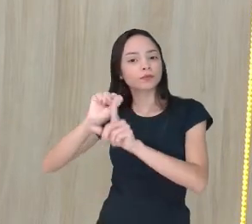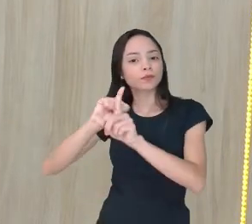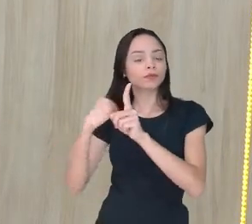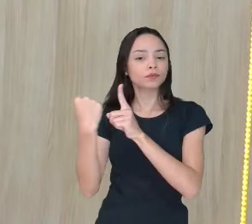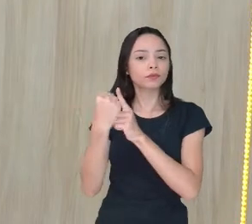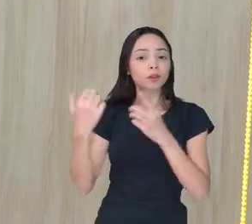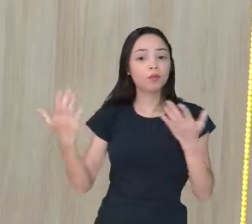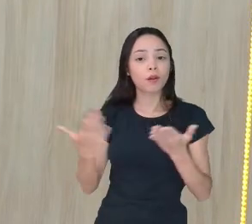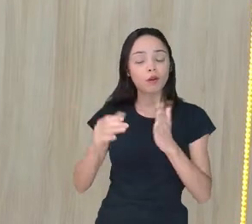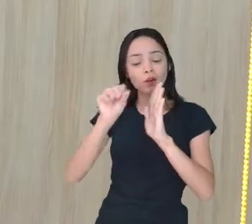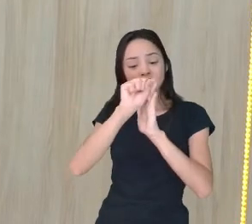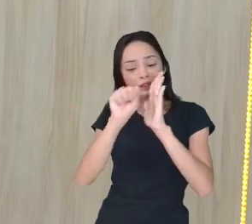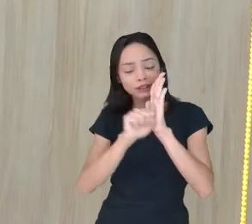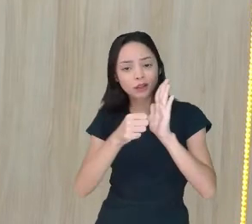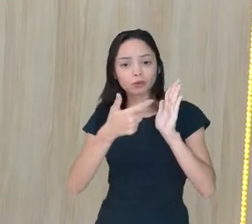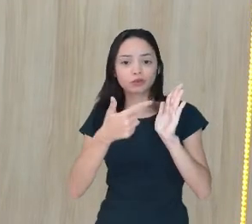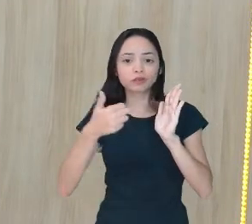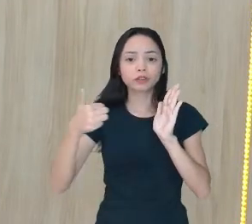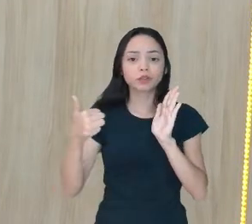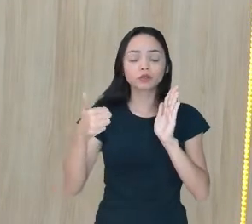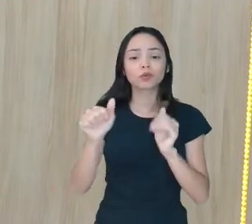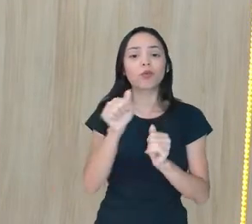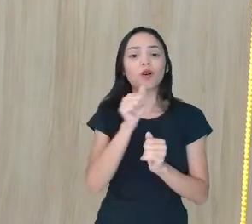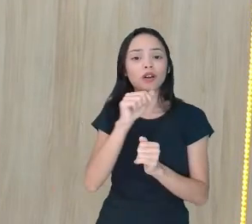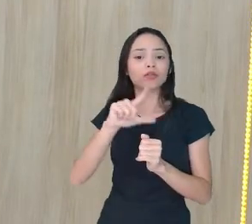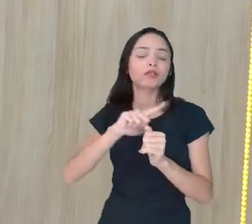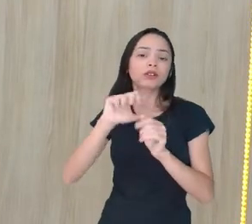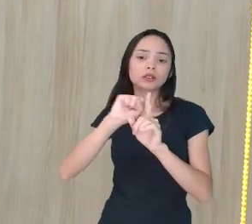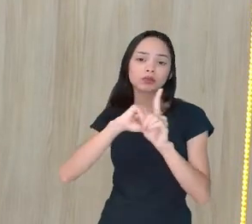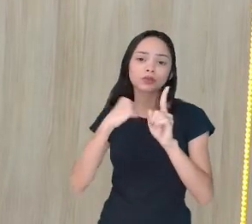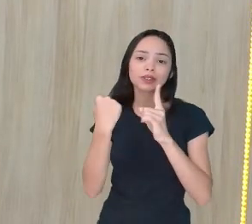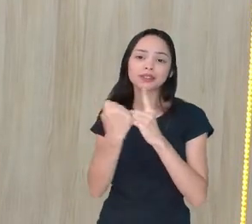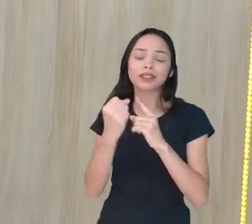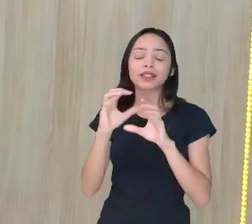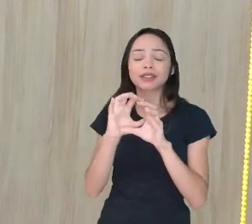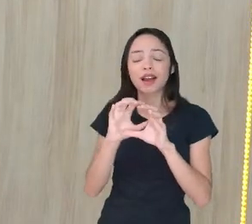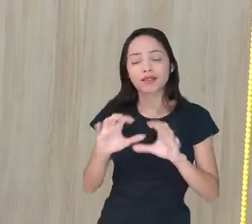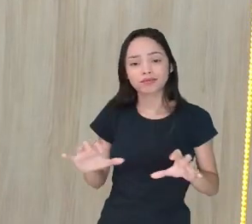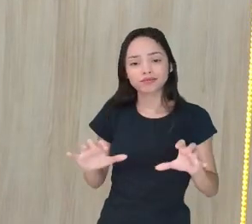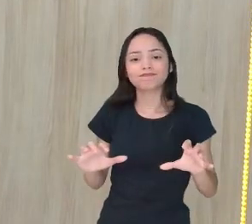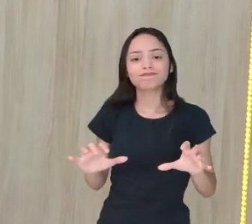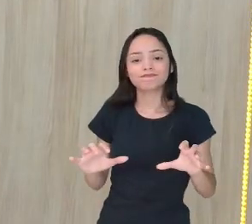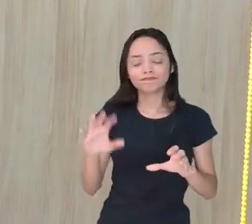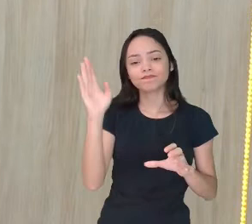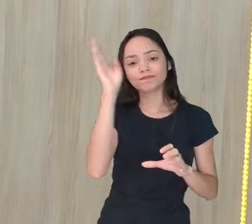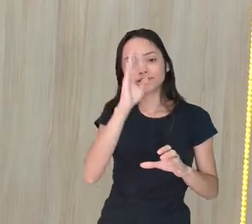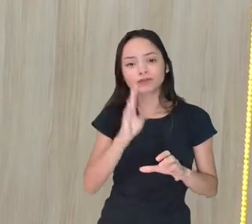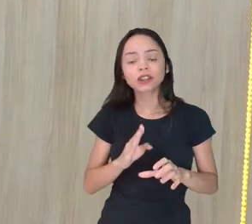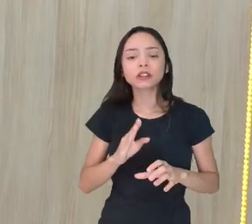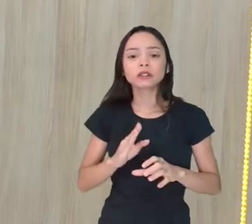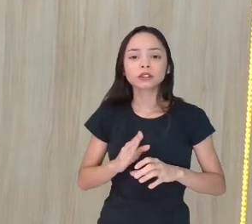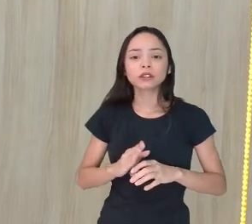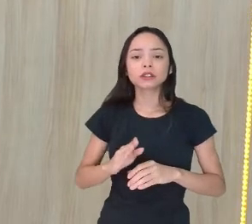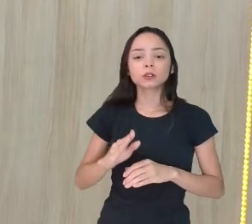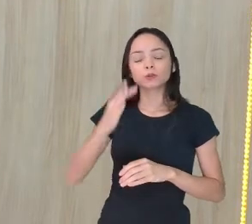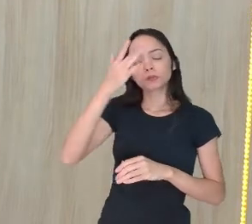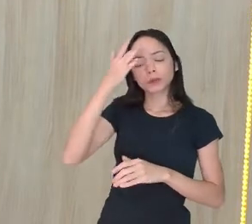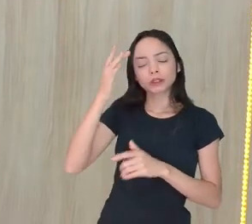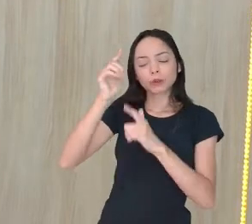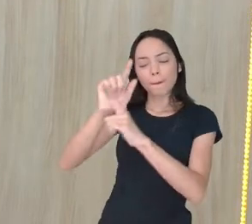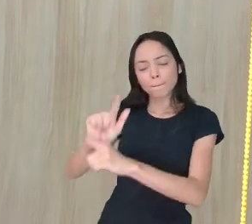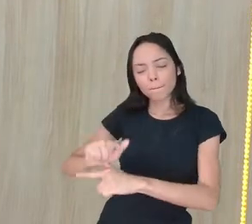XXI, nós ainda temos que ter, numa sociedade como a nossa, como a brasileira, pessoas lutando